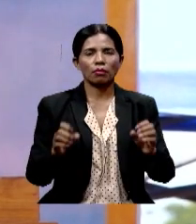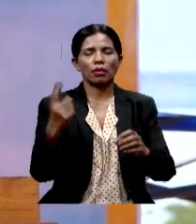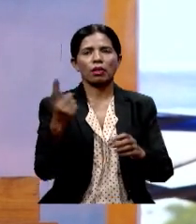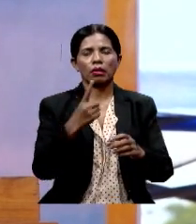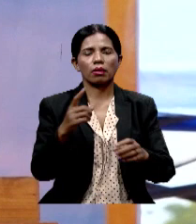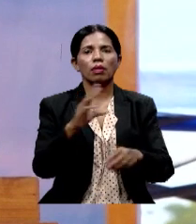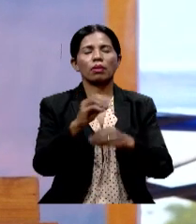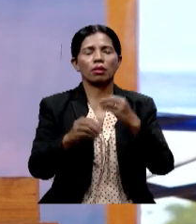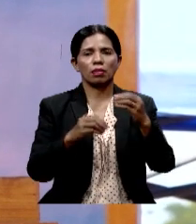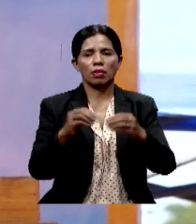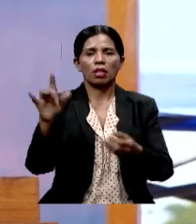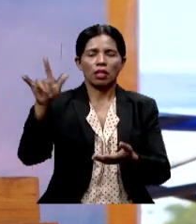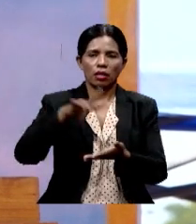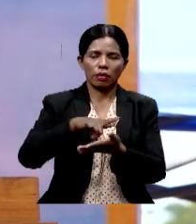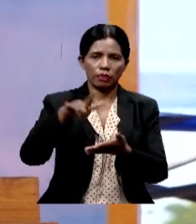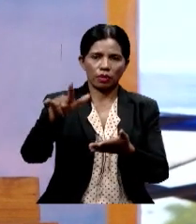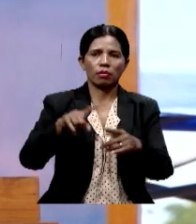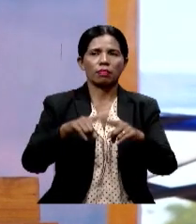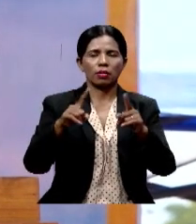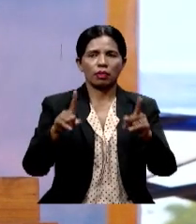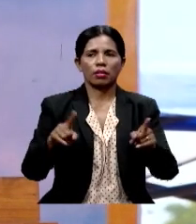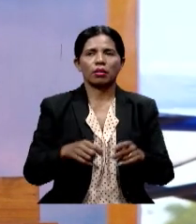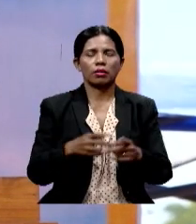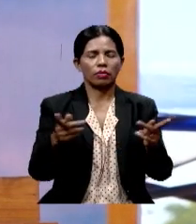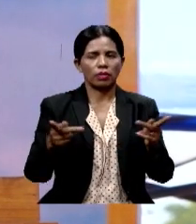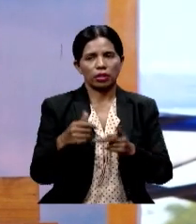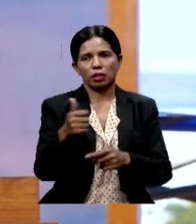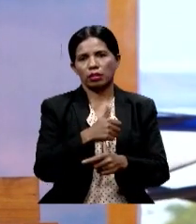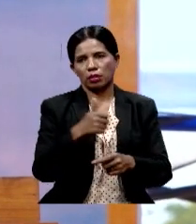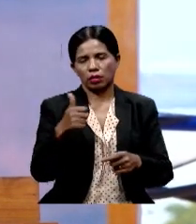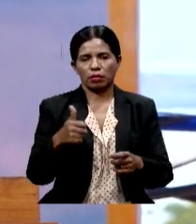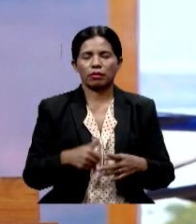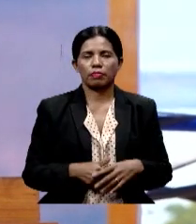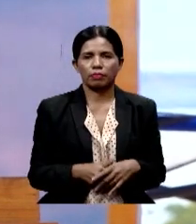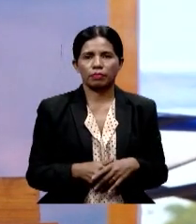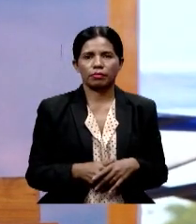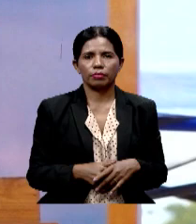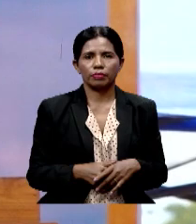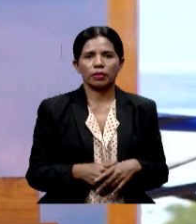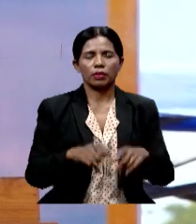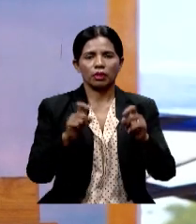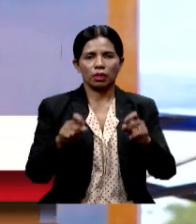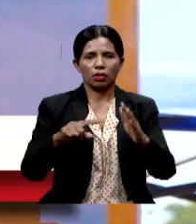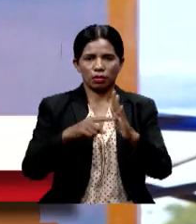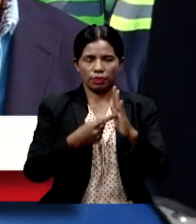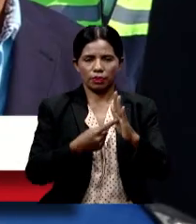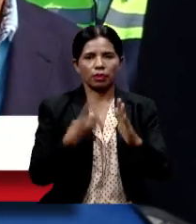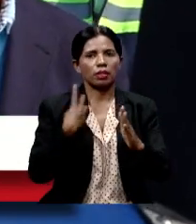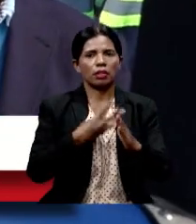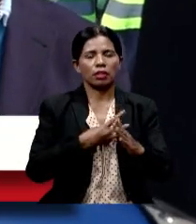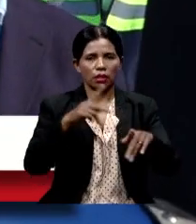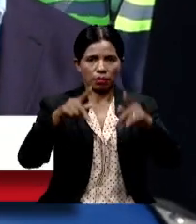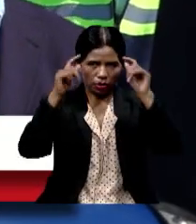setor aviação, mas vemos o setor Leste, tem que arrumar. Ita